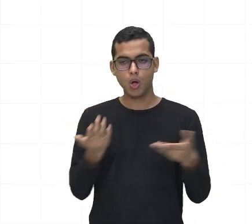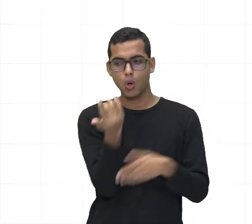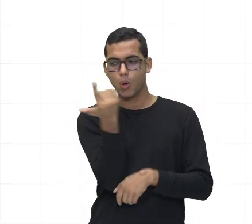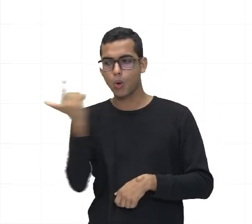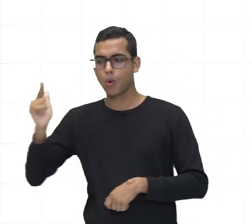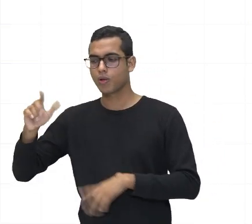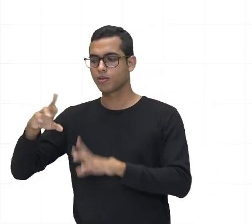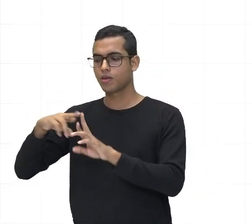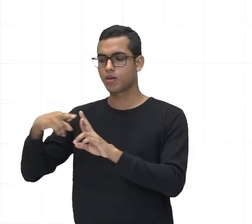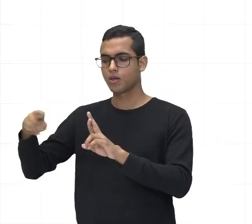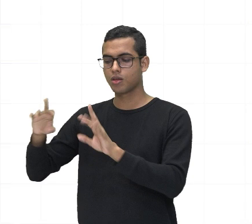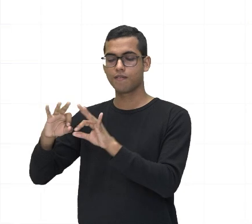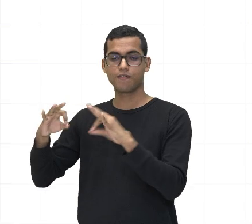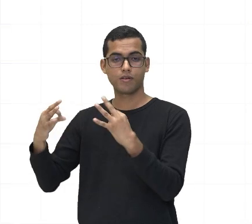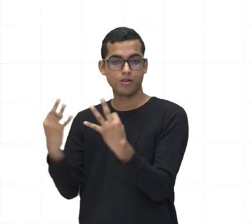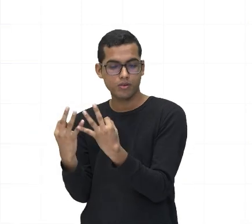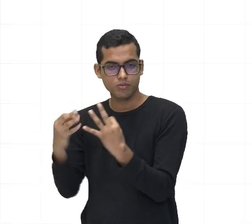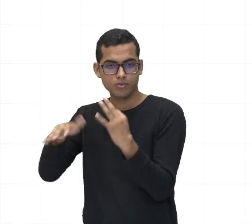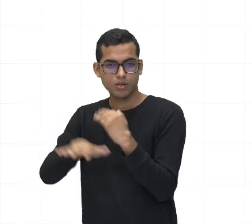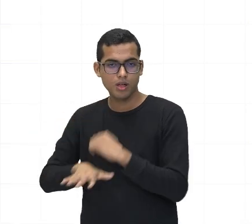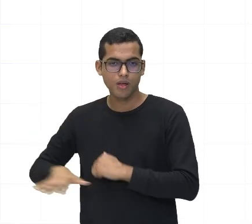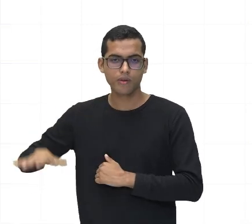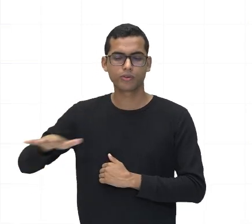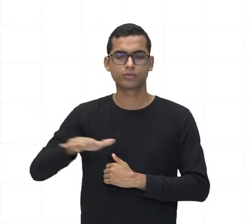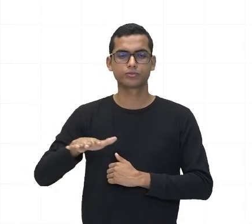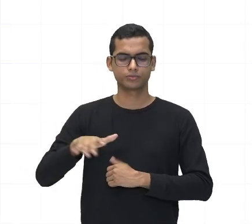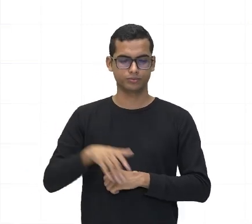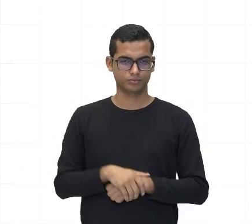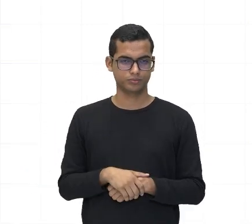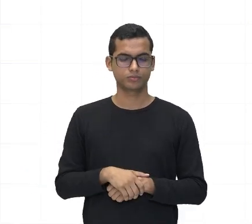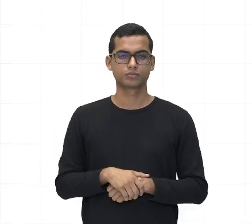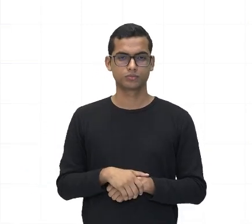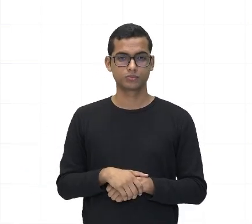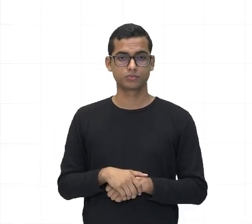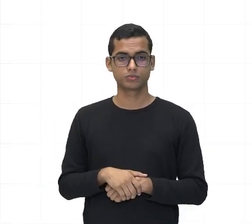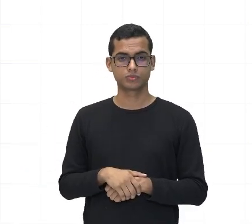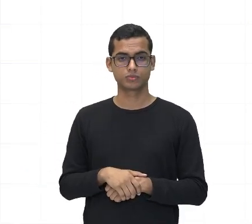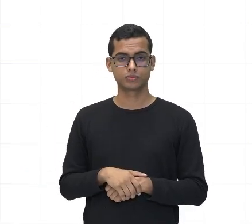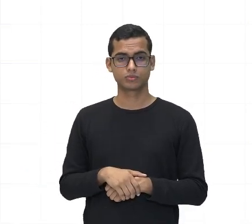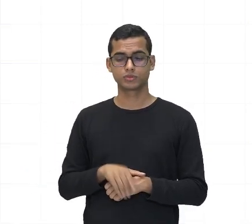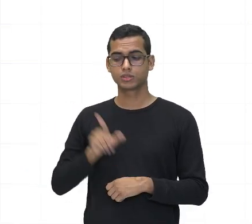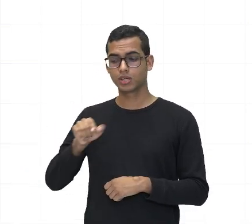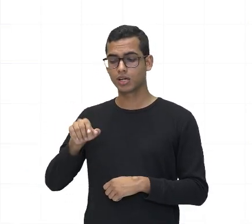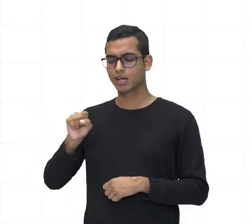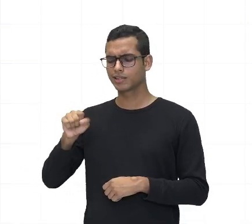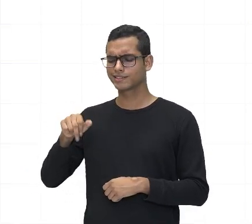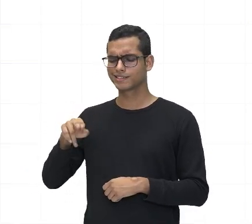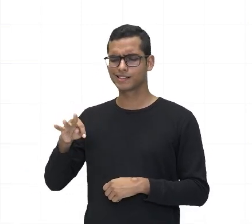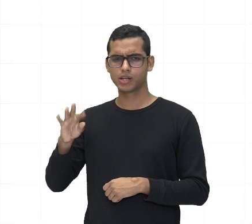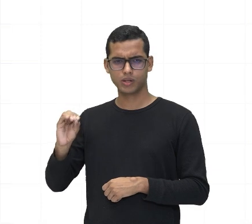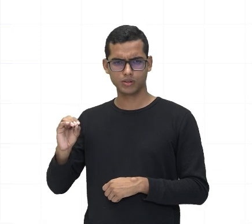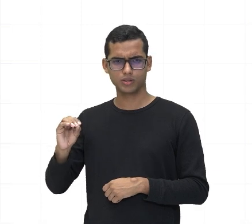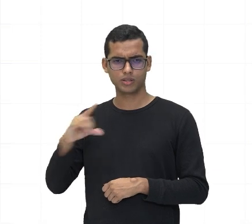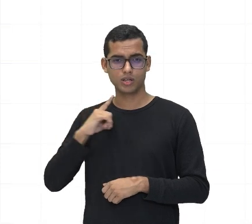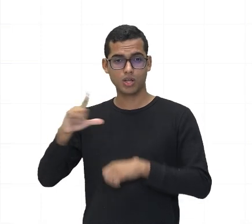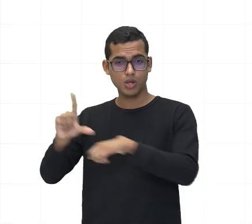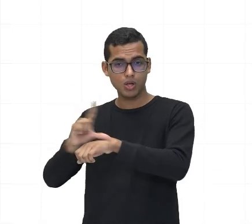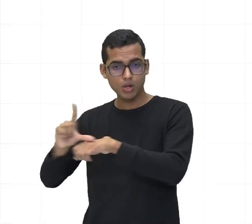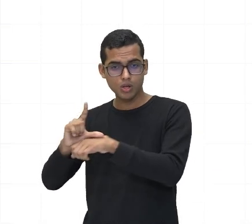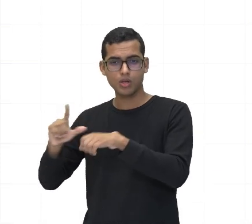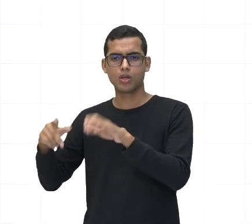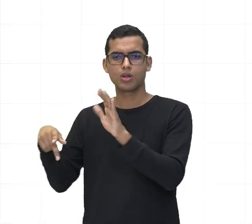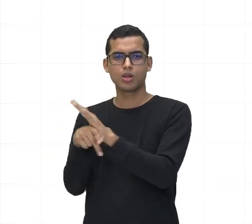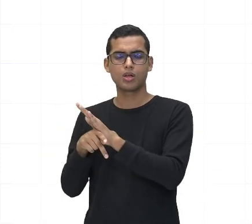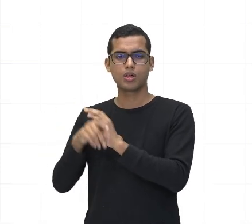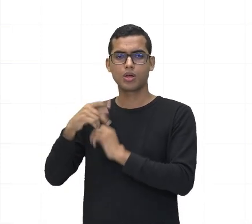família no ambiente religioso. Essas famílias de santo geralmente têm como liderança o pai e a mãe